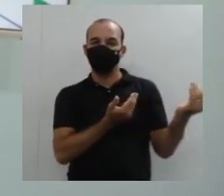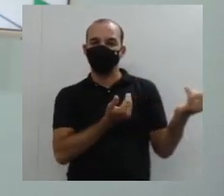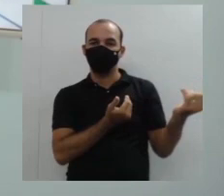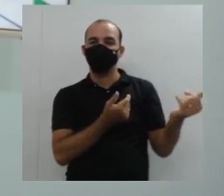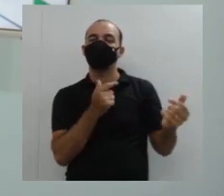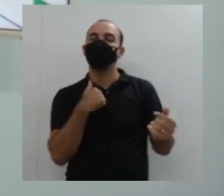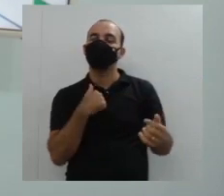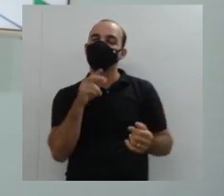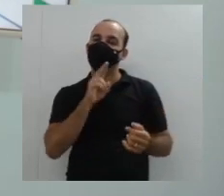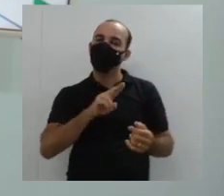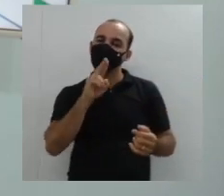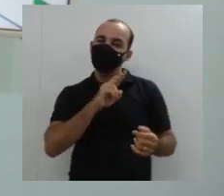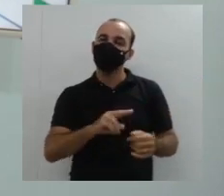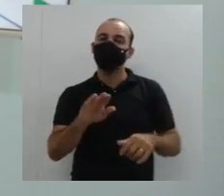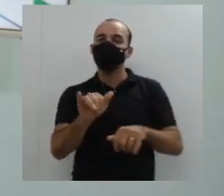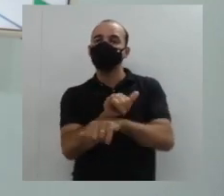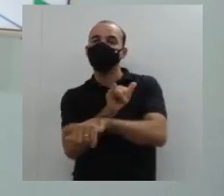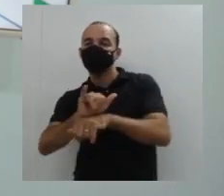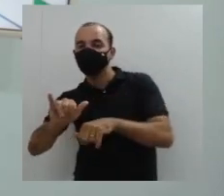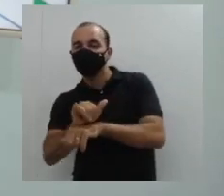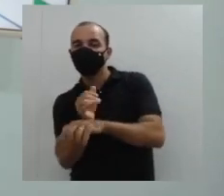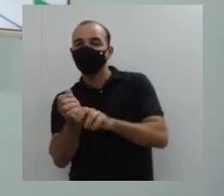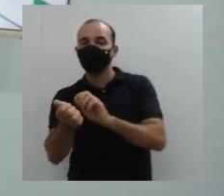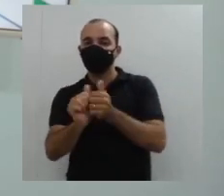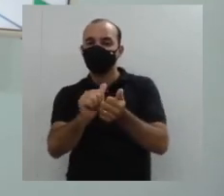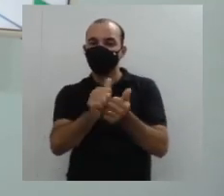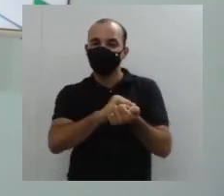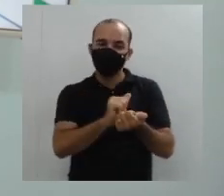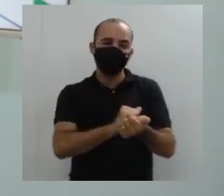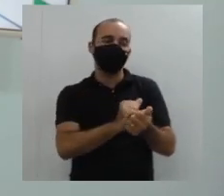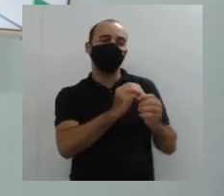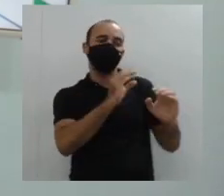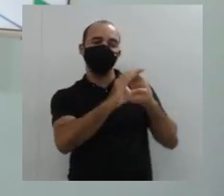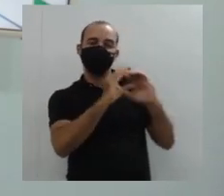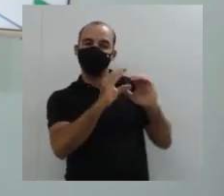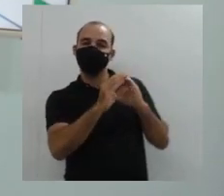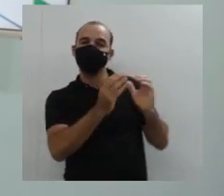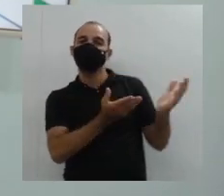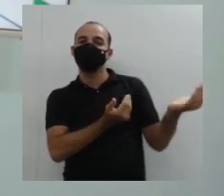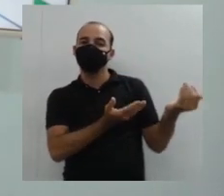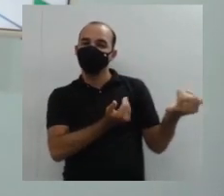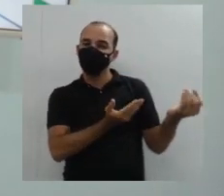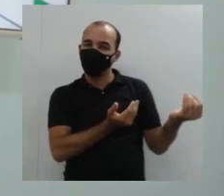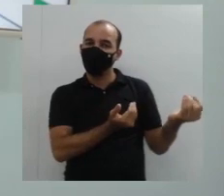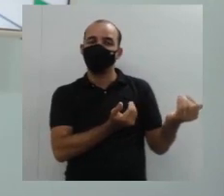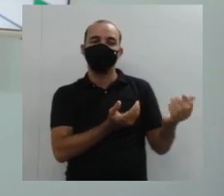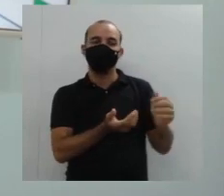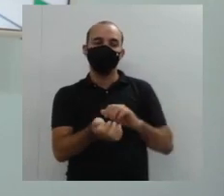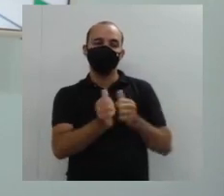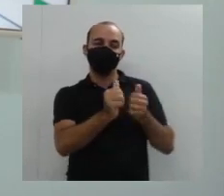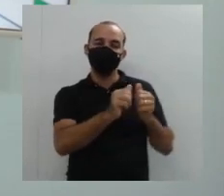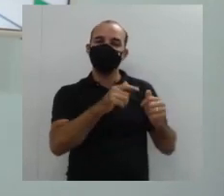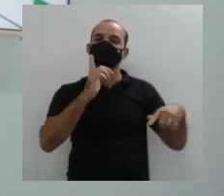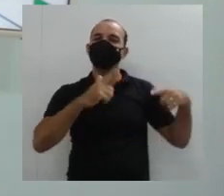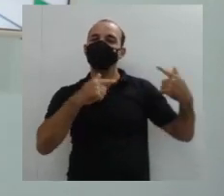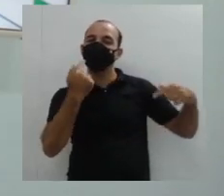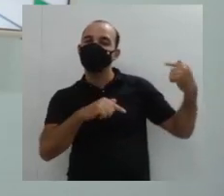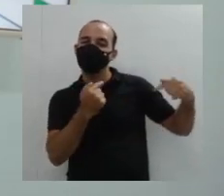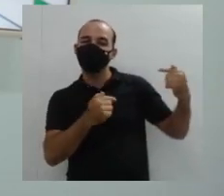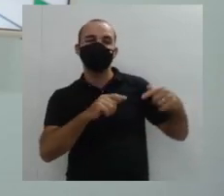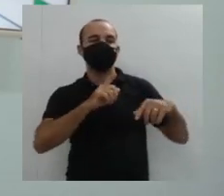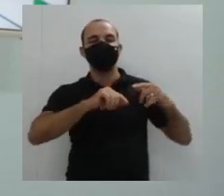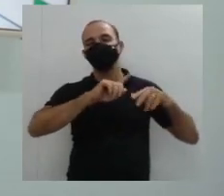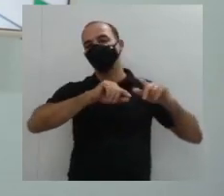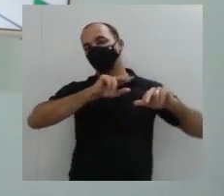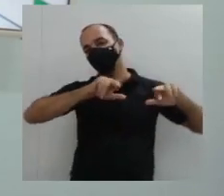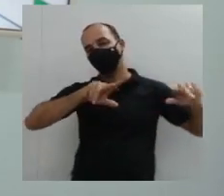a preocupação em adaptar a sua linguagem ao seu receptor. Prestem bem